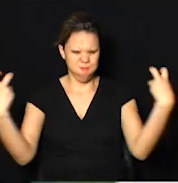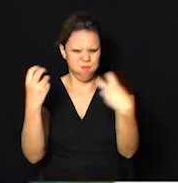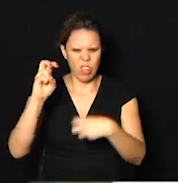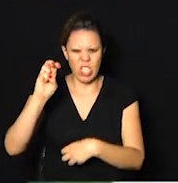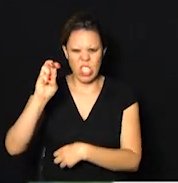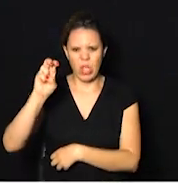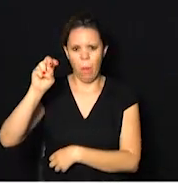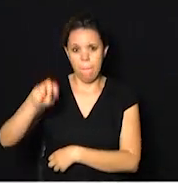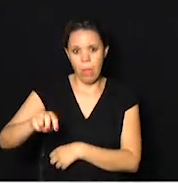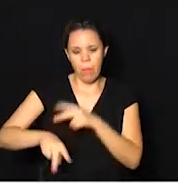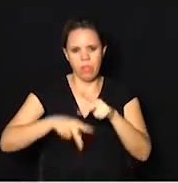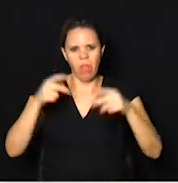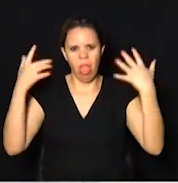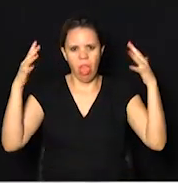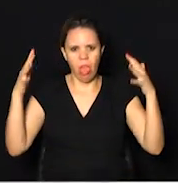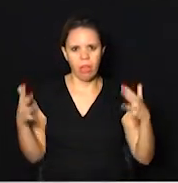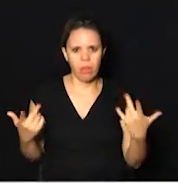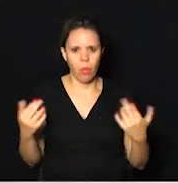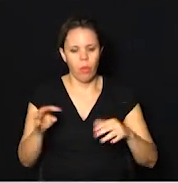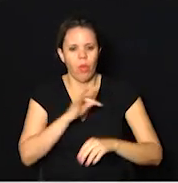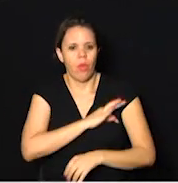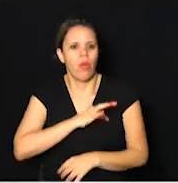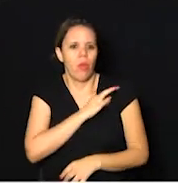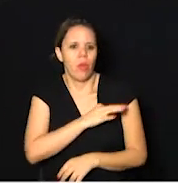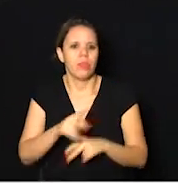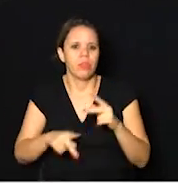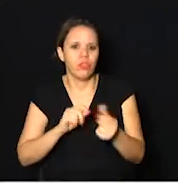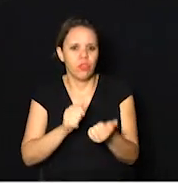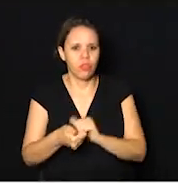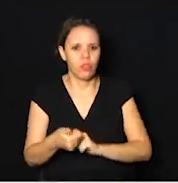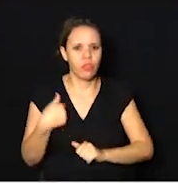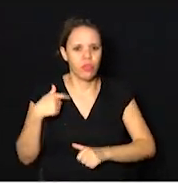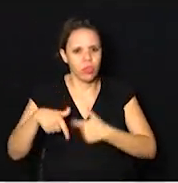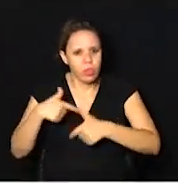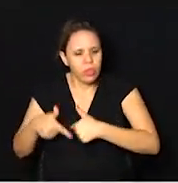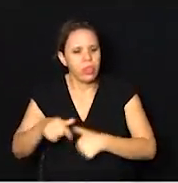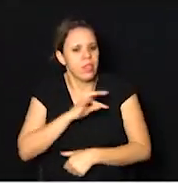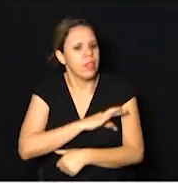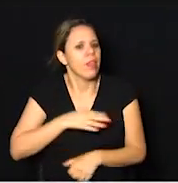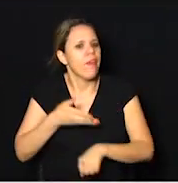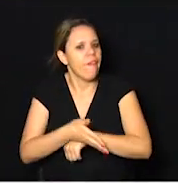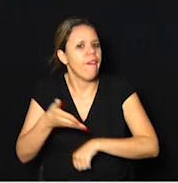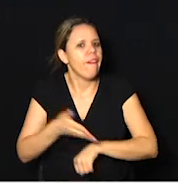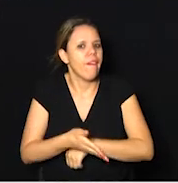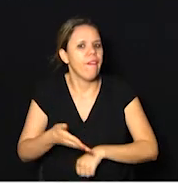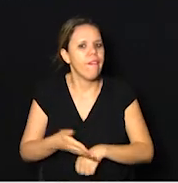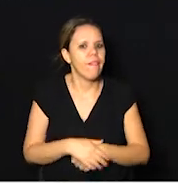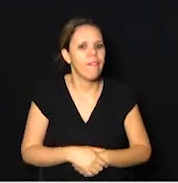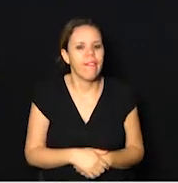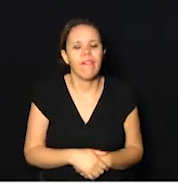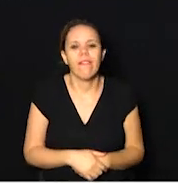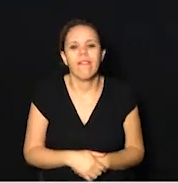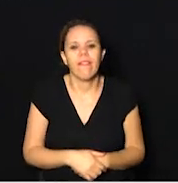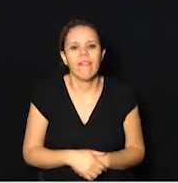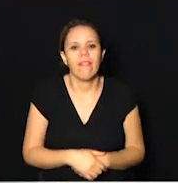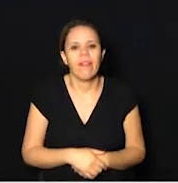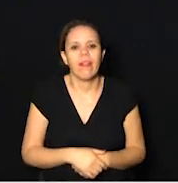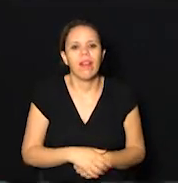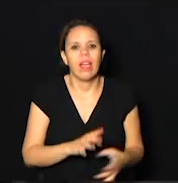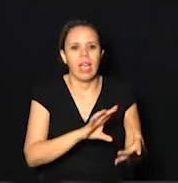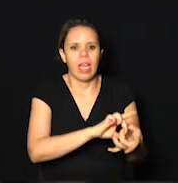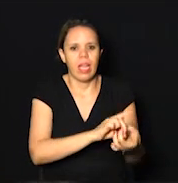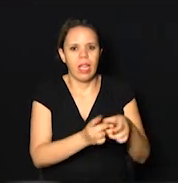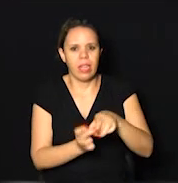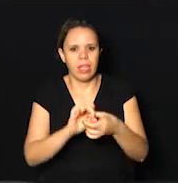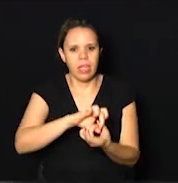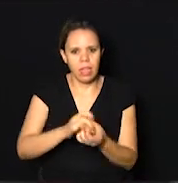aplaudindo claro não eu coloquei aqui no mais jogadores né e você atuando como pec e podermos participar na paraolimpíada